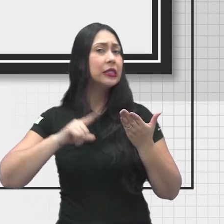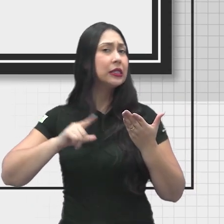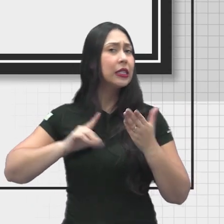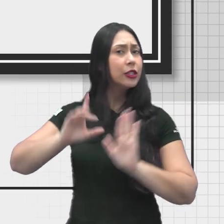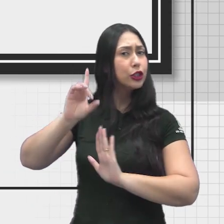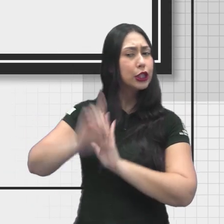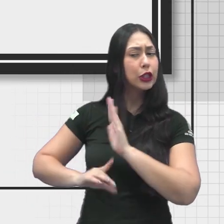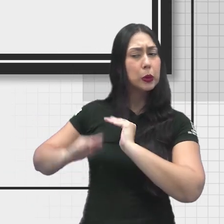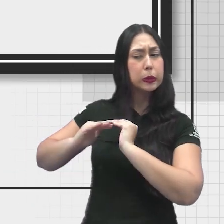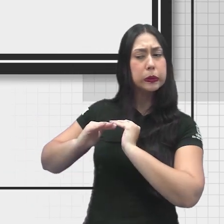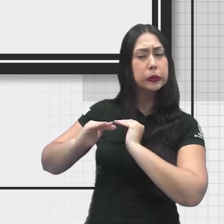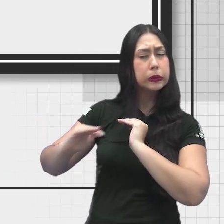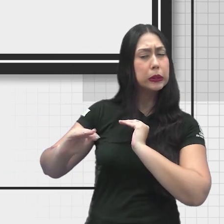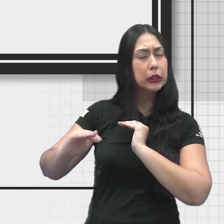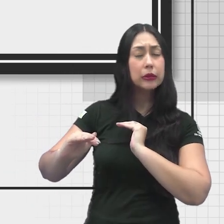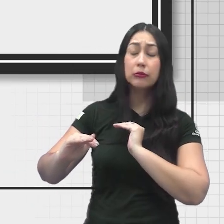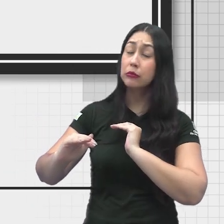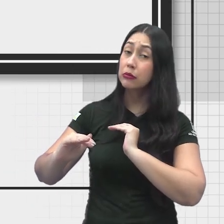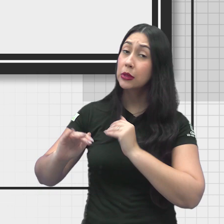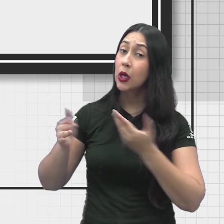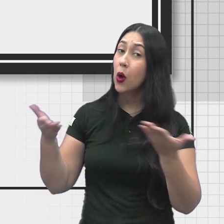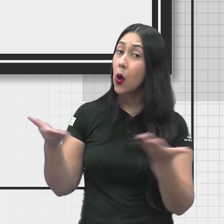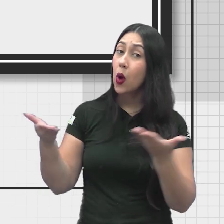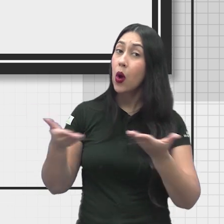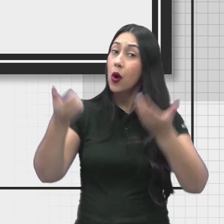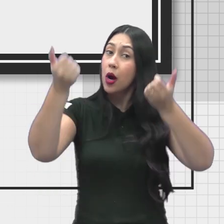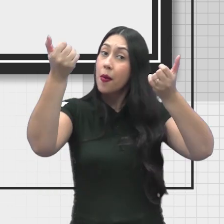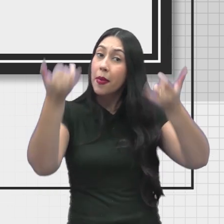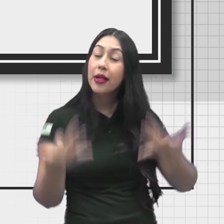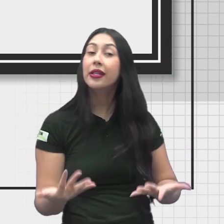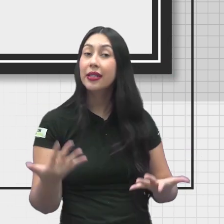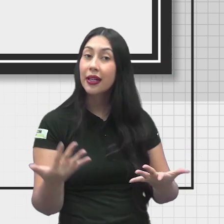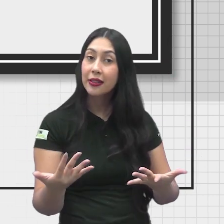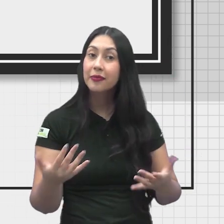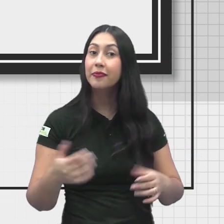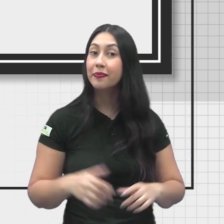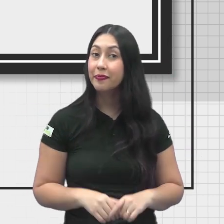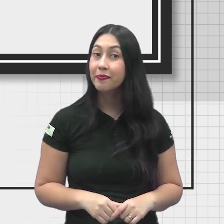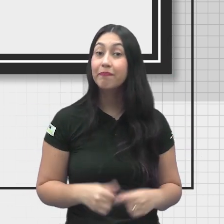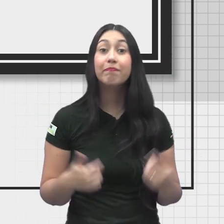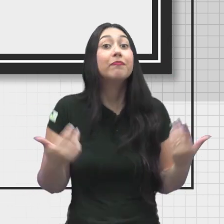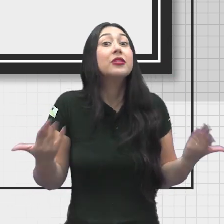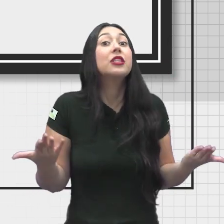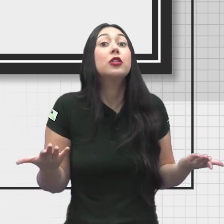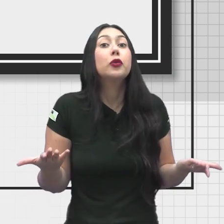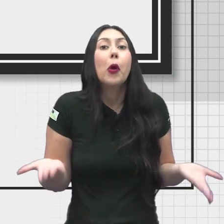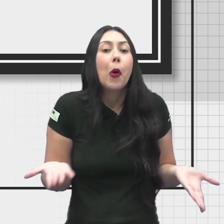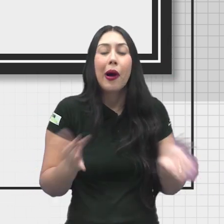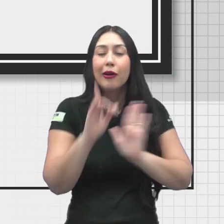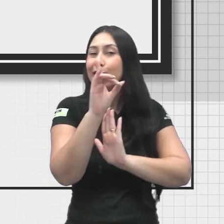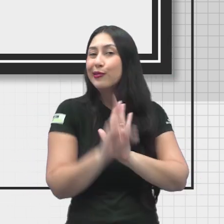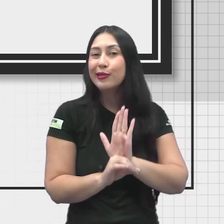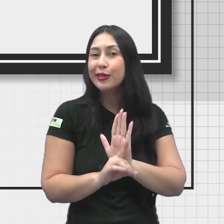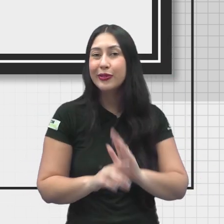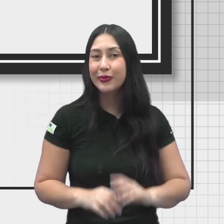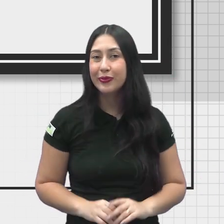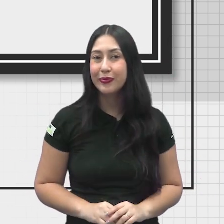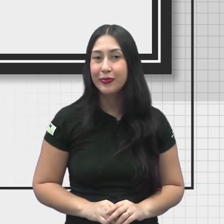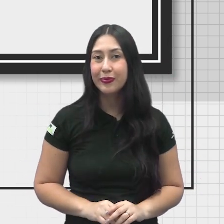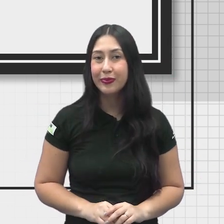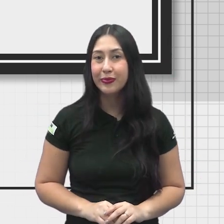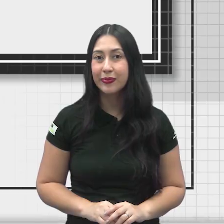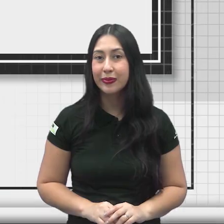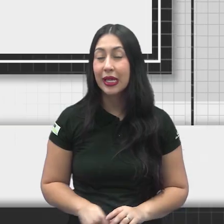à estabilidade provisória? Hoje a gente explica como funciona essa proteção. E aí, qual é o